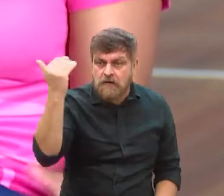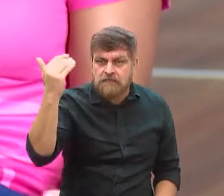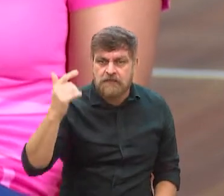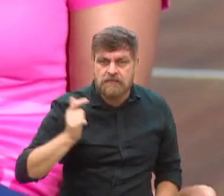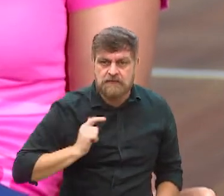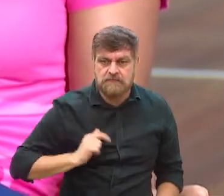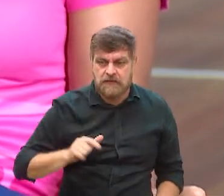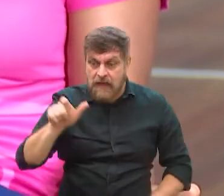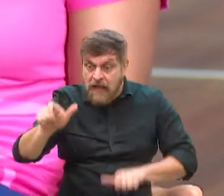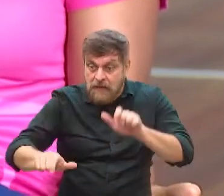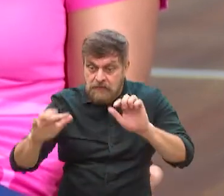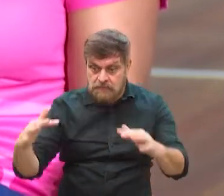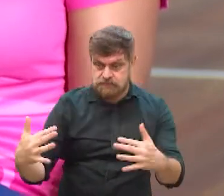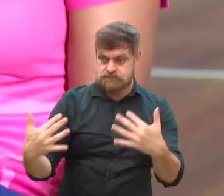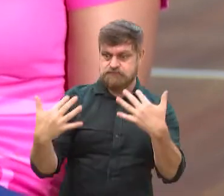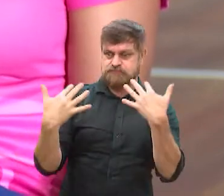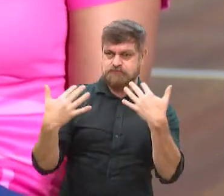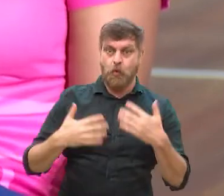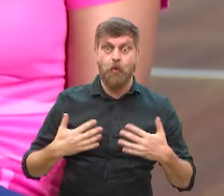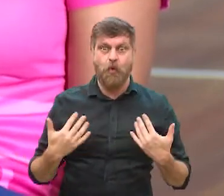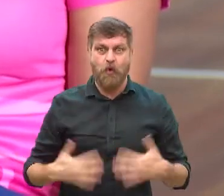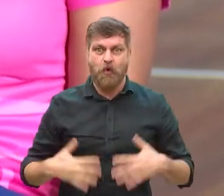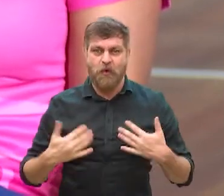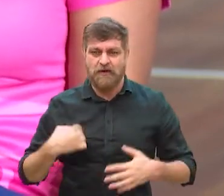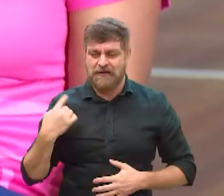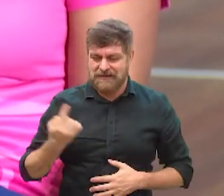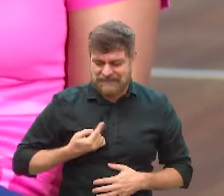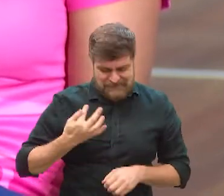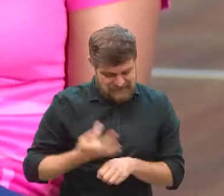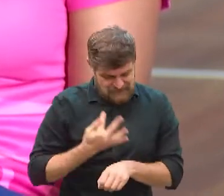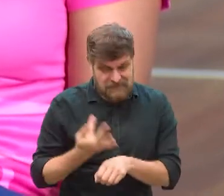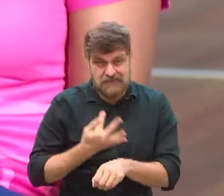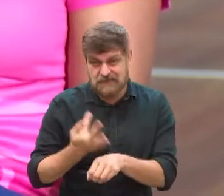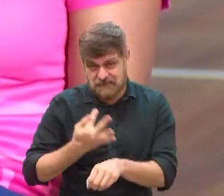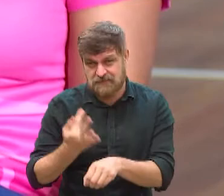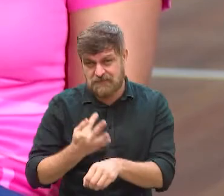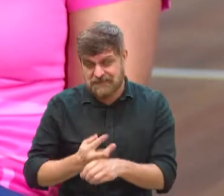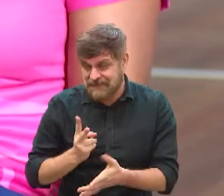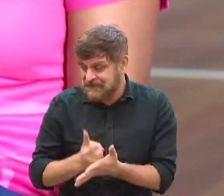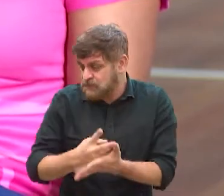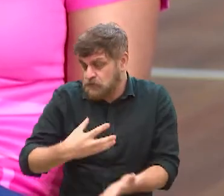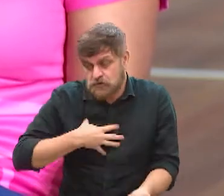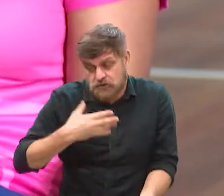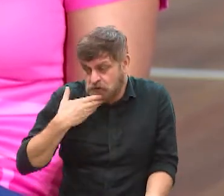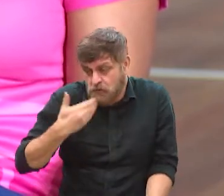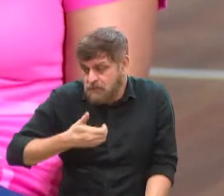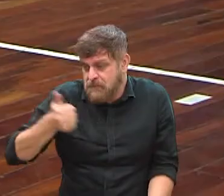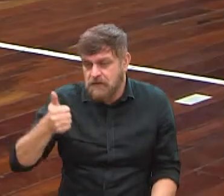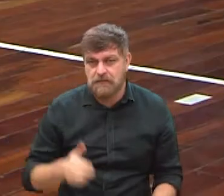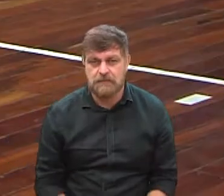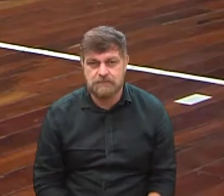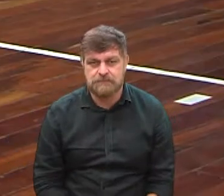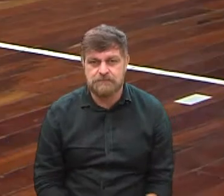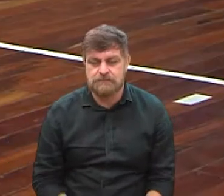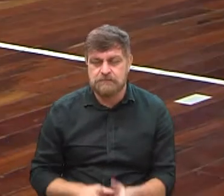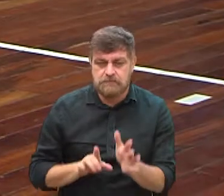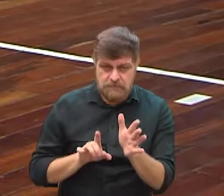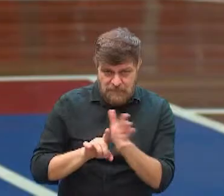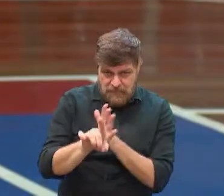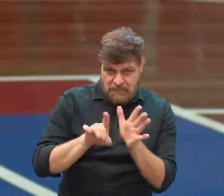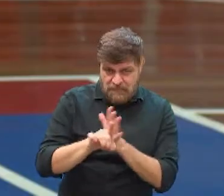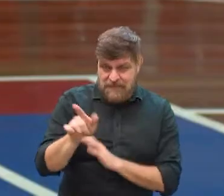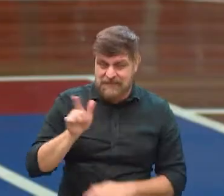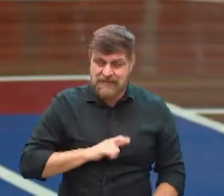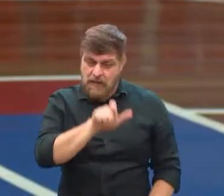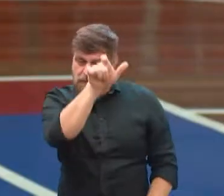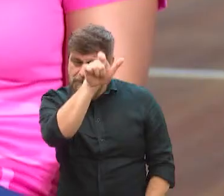maior número de pessoas possível. E a gente tenta fazer isso sempre da melhor forma. Você tem algum